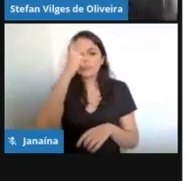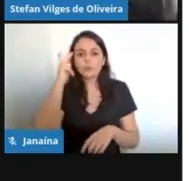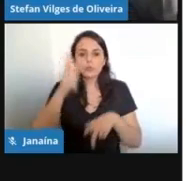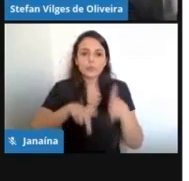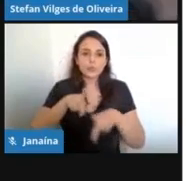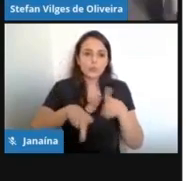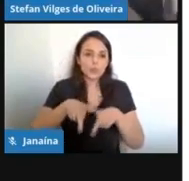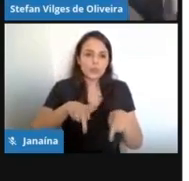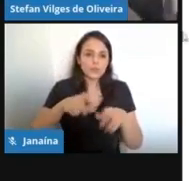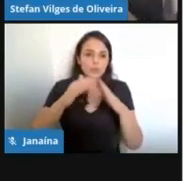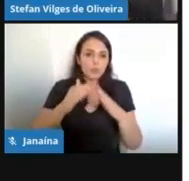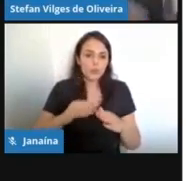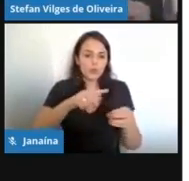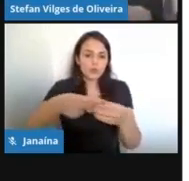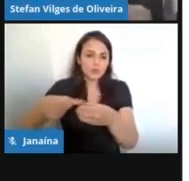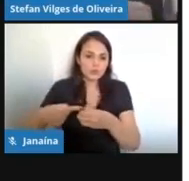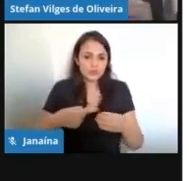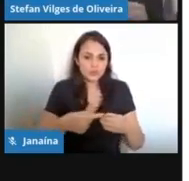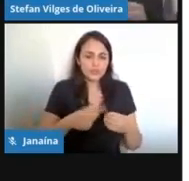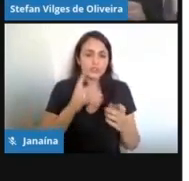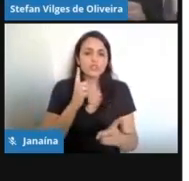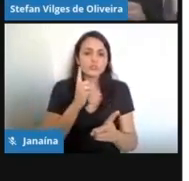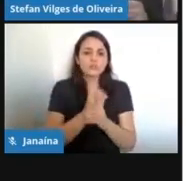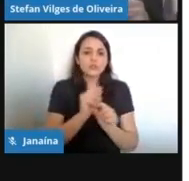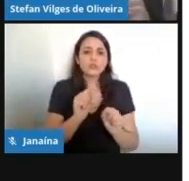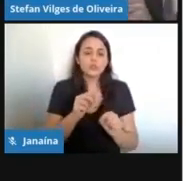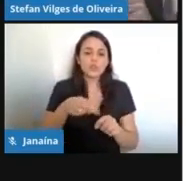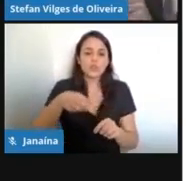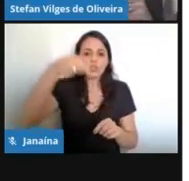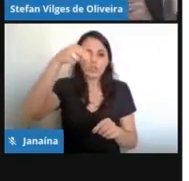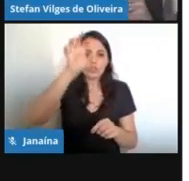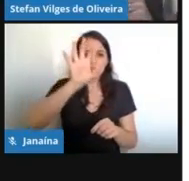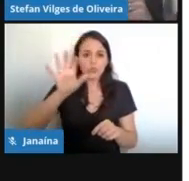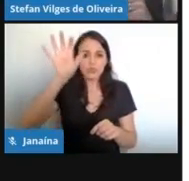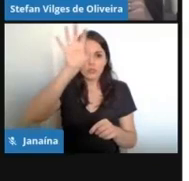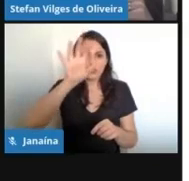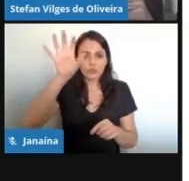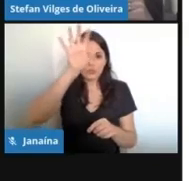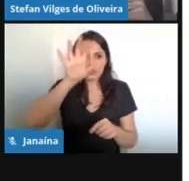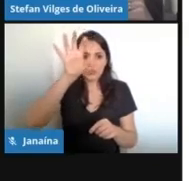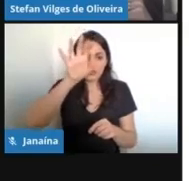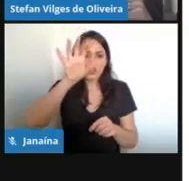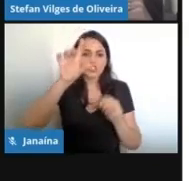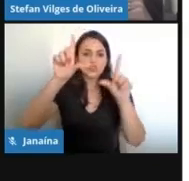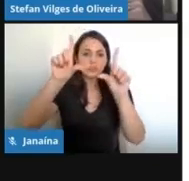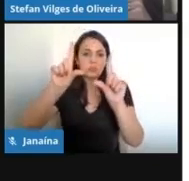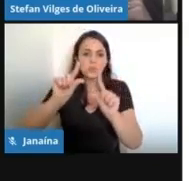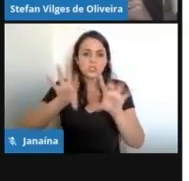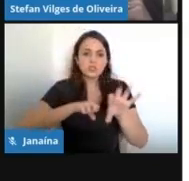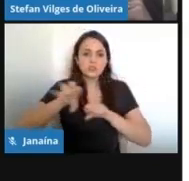nós identificamos as áreas do norte de Minas, de Jequitinhonha, como áreas ainda com menor